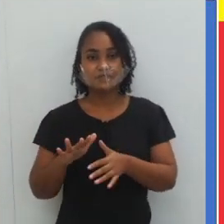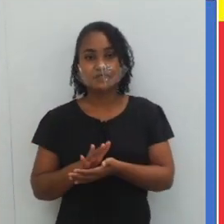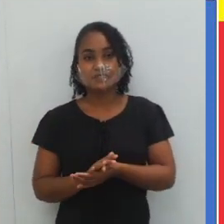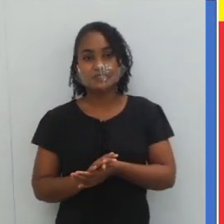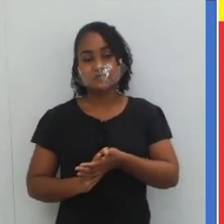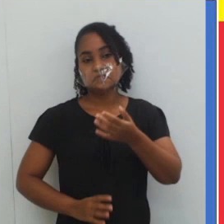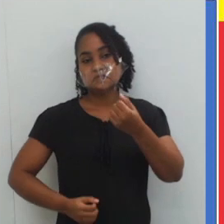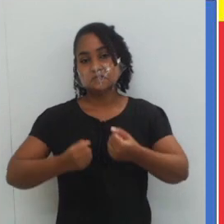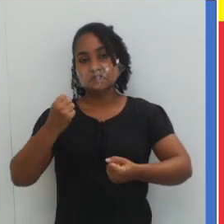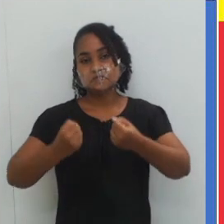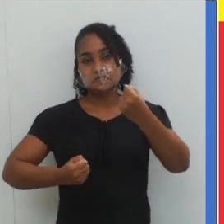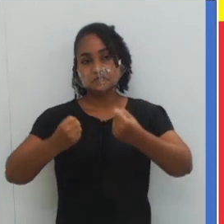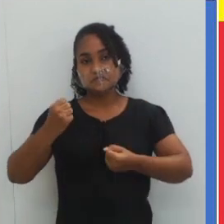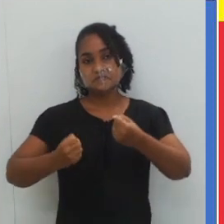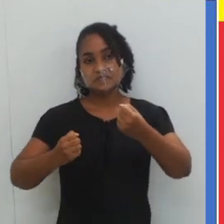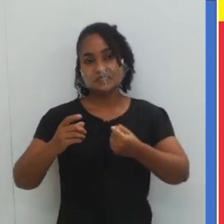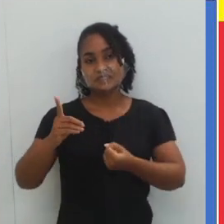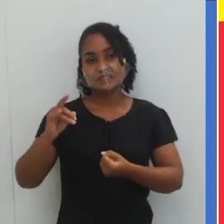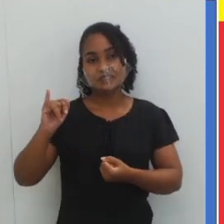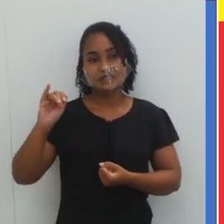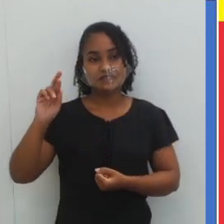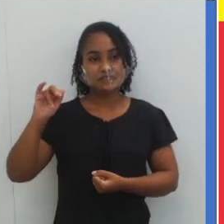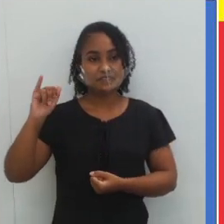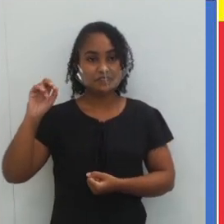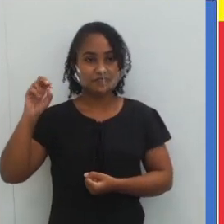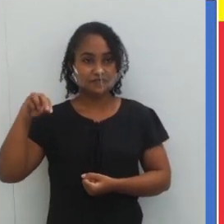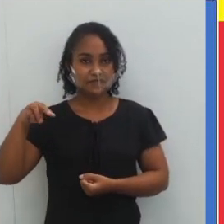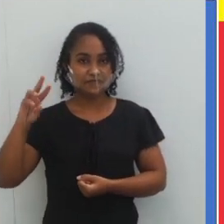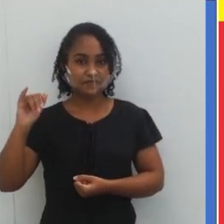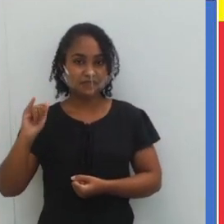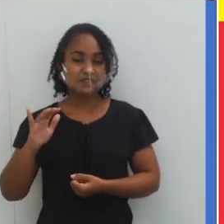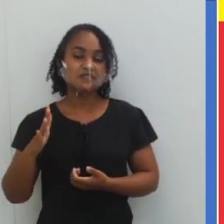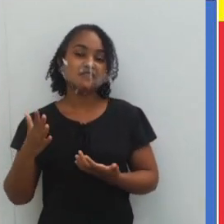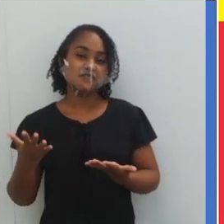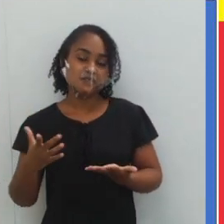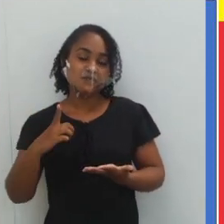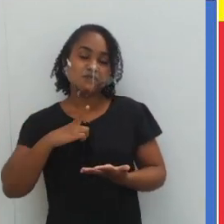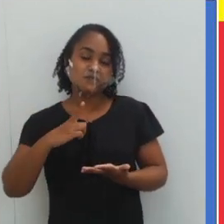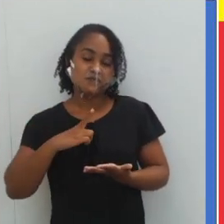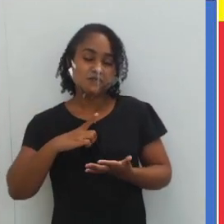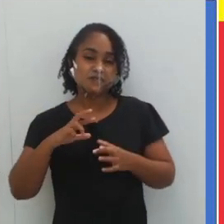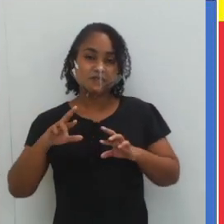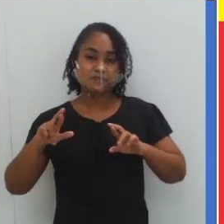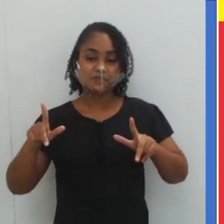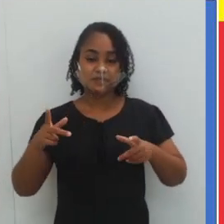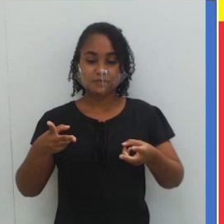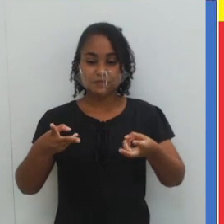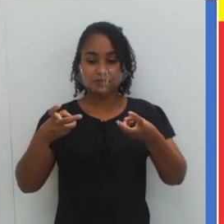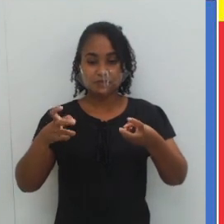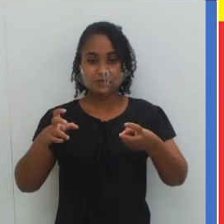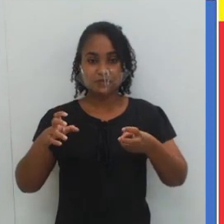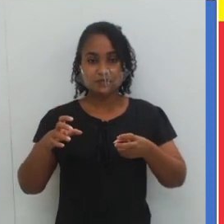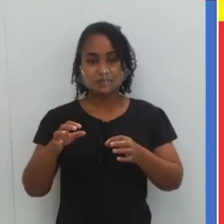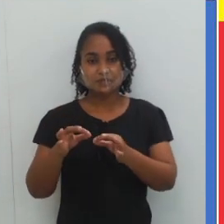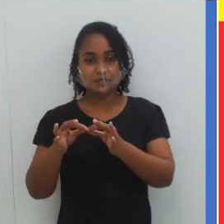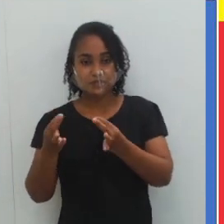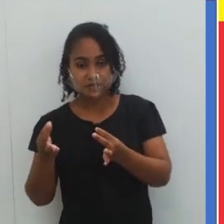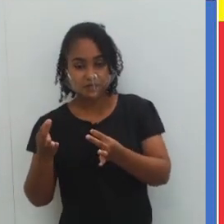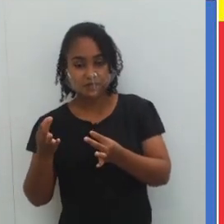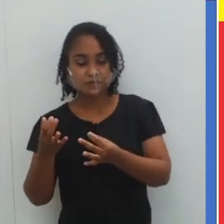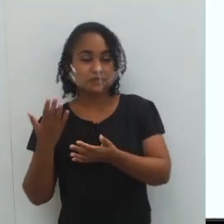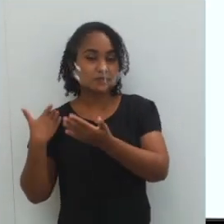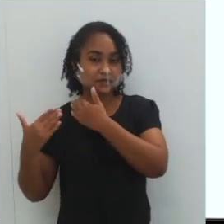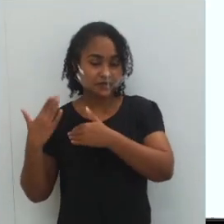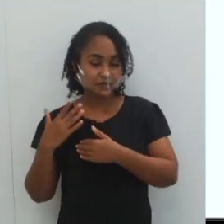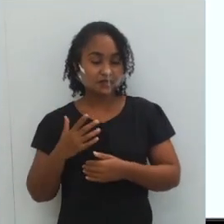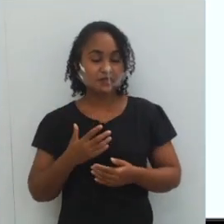movimentando. E drive fica driving, dirigindo. Então percebam aí as duas diferenças entre simple